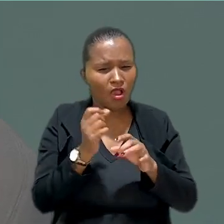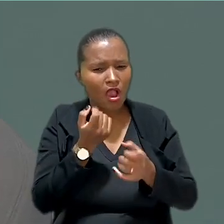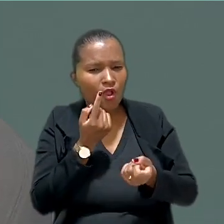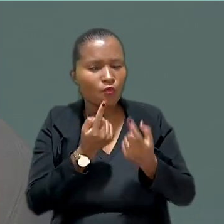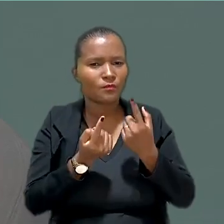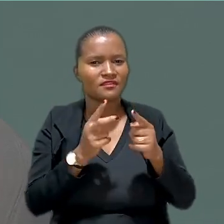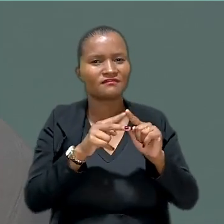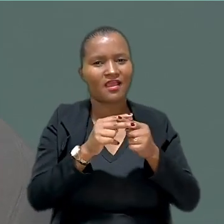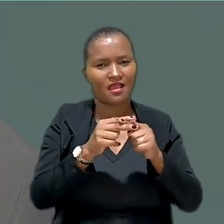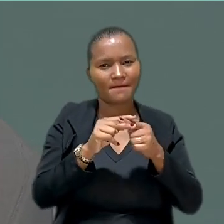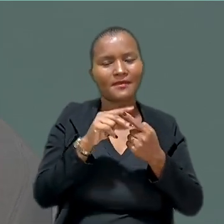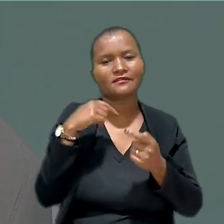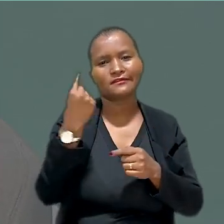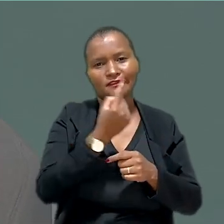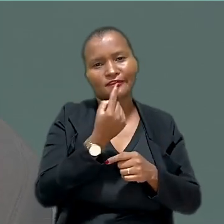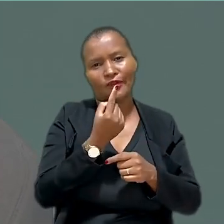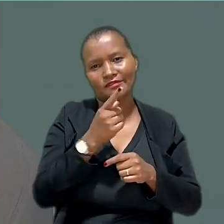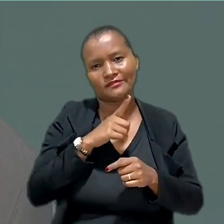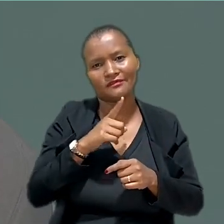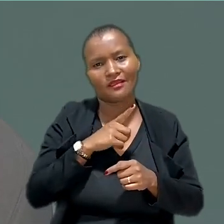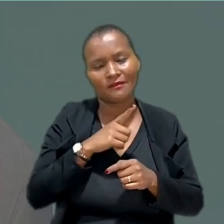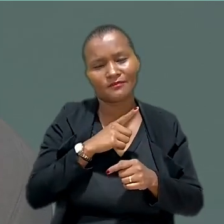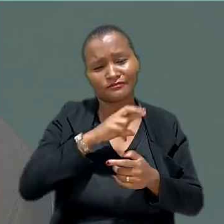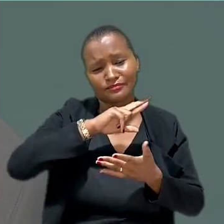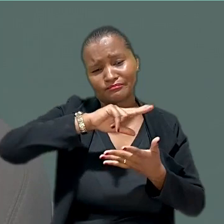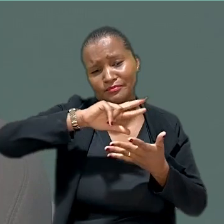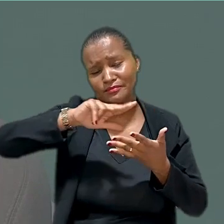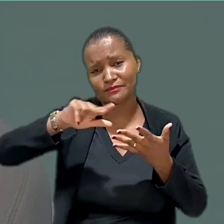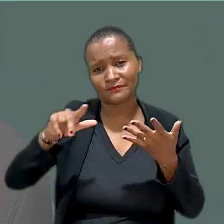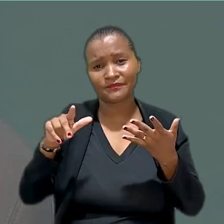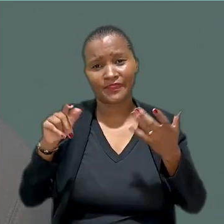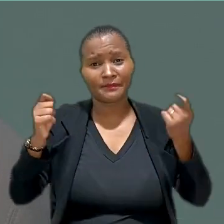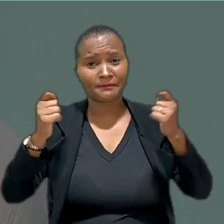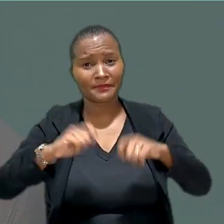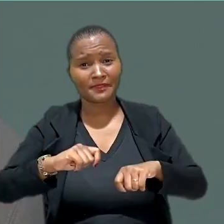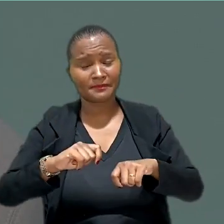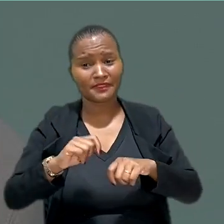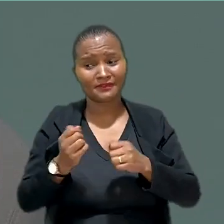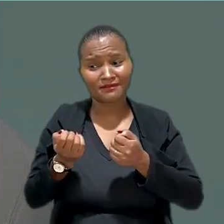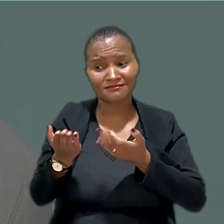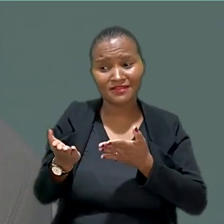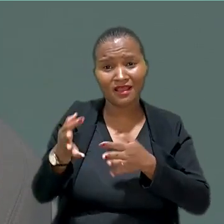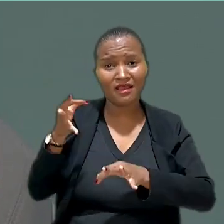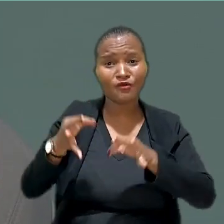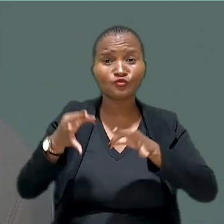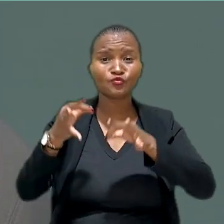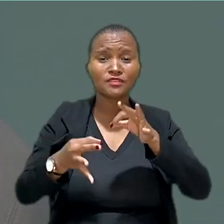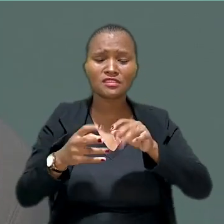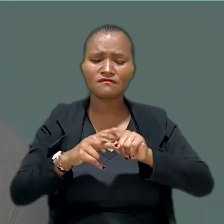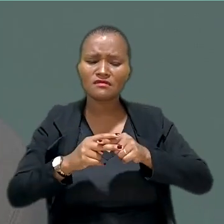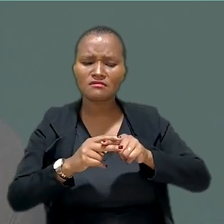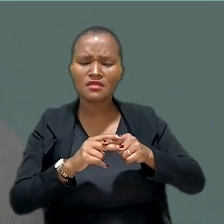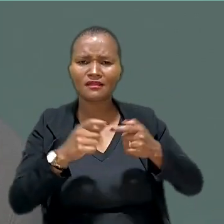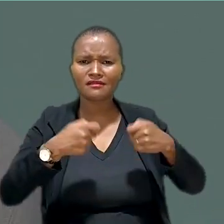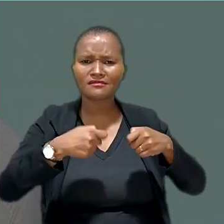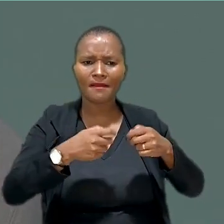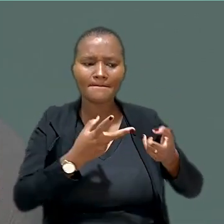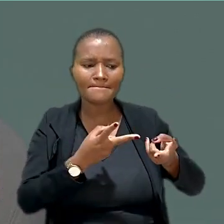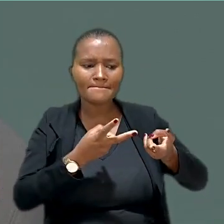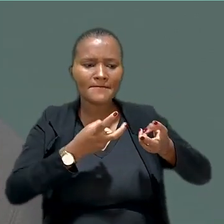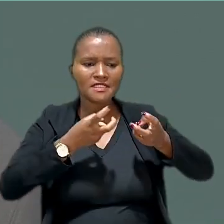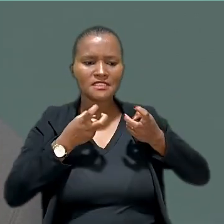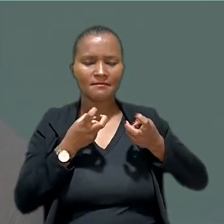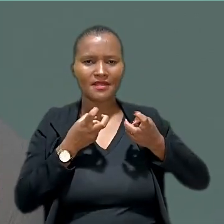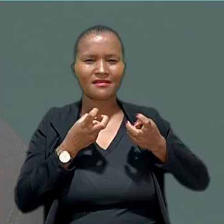algumas ferramentas que nós dispomos, e são várias outras, que permitem dar ao juiz o instrumento necessário para que ele